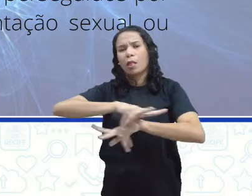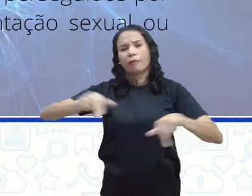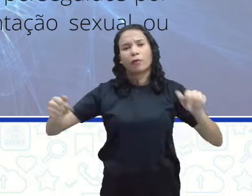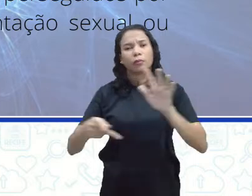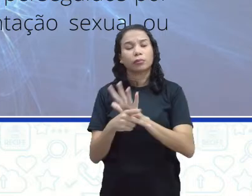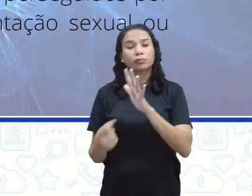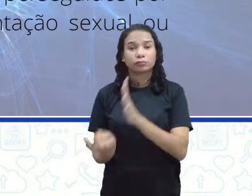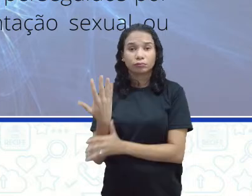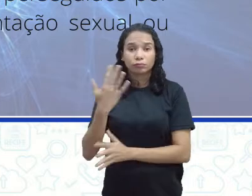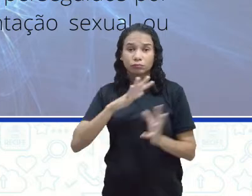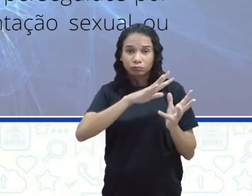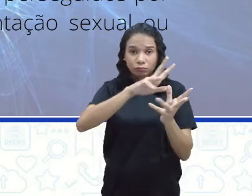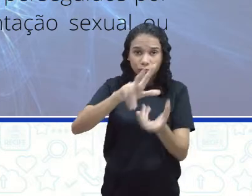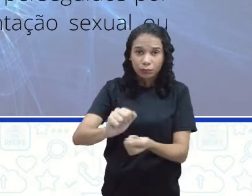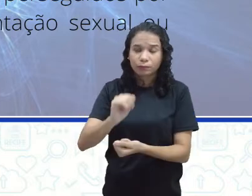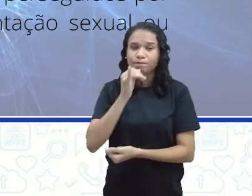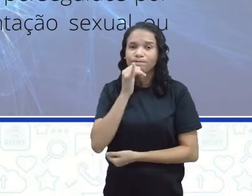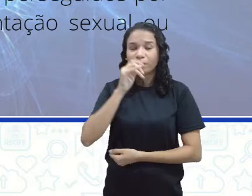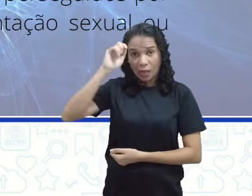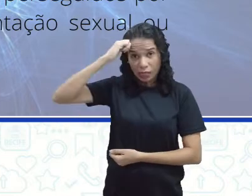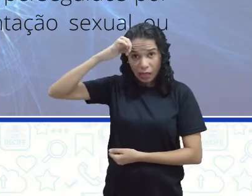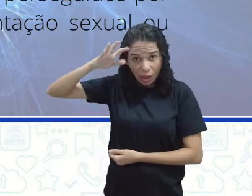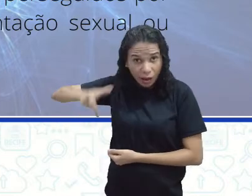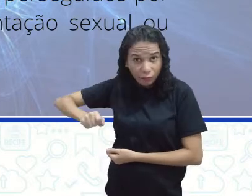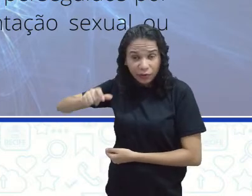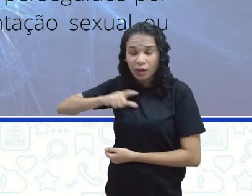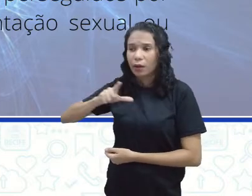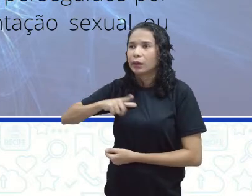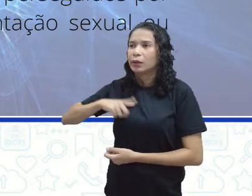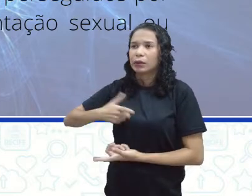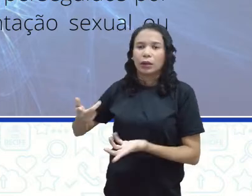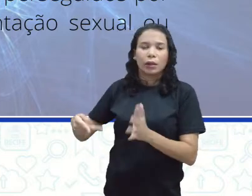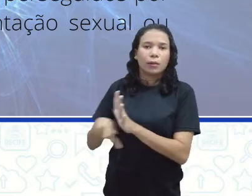gente for para a África, a gente vê conflitos religiosos, né?